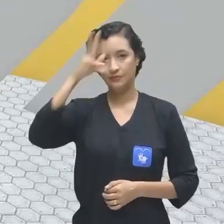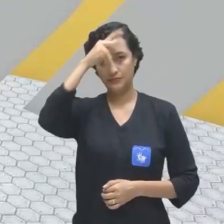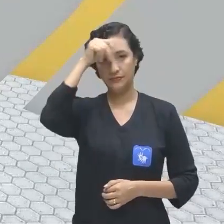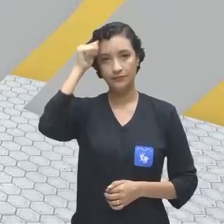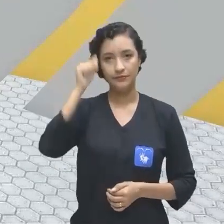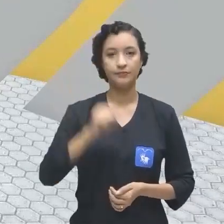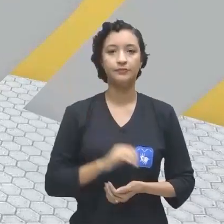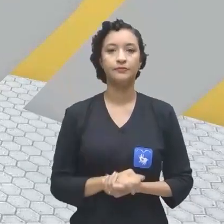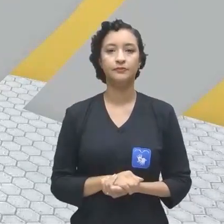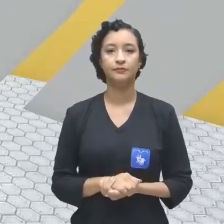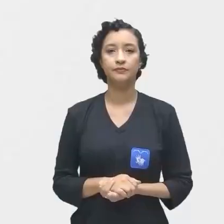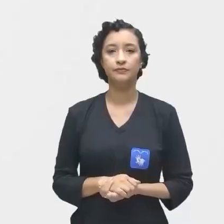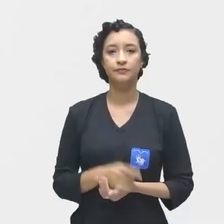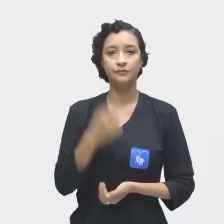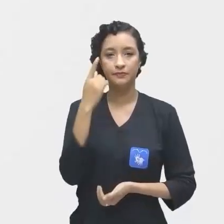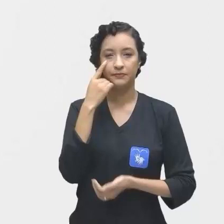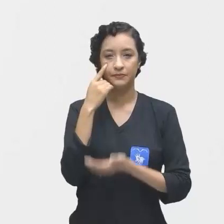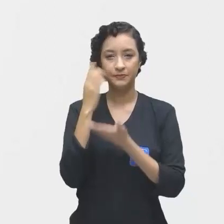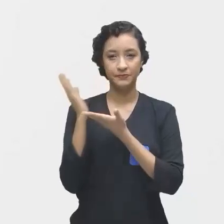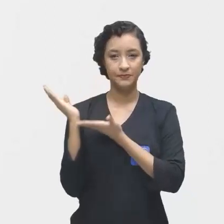ler aqui comigo, vamos lá?